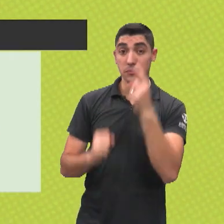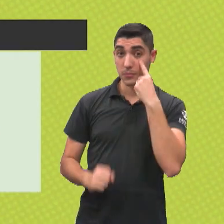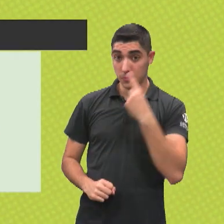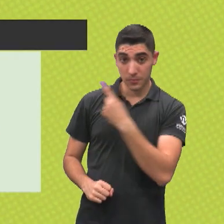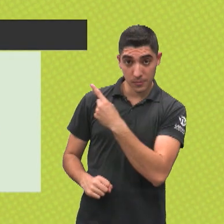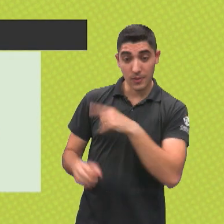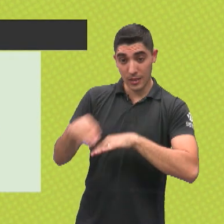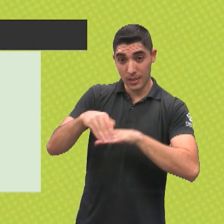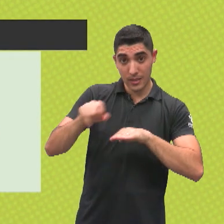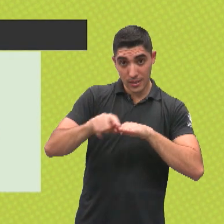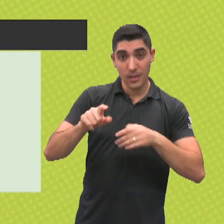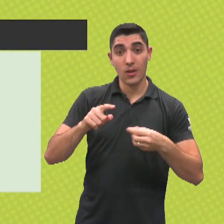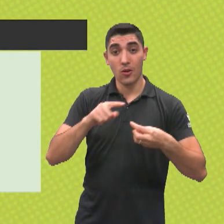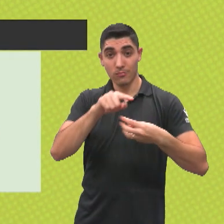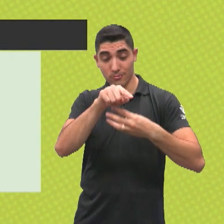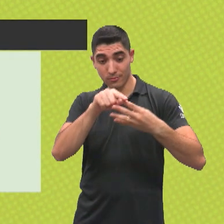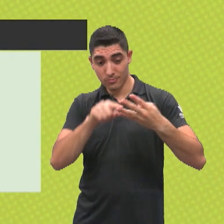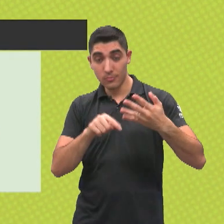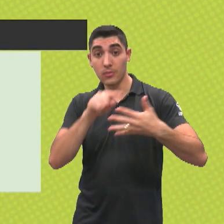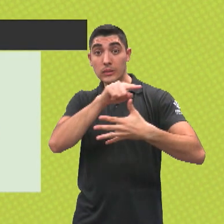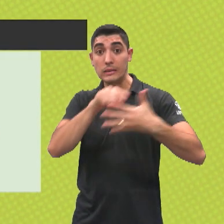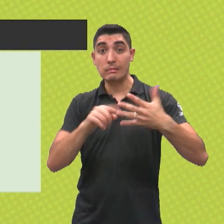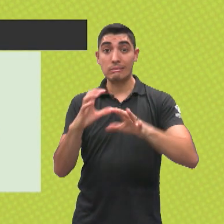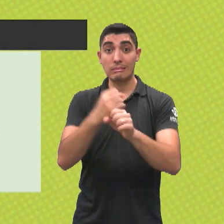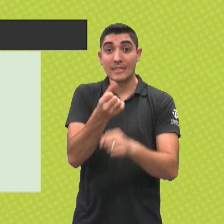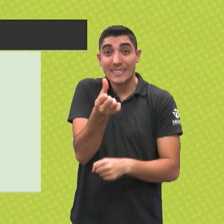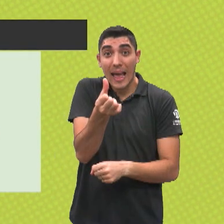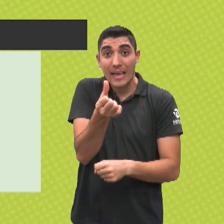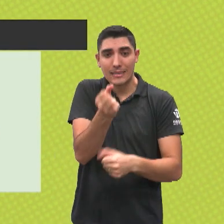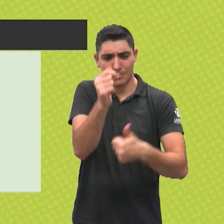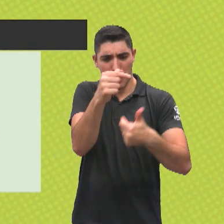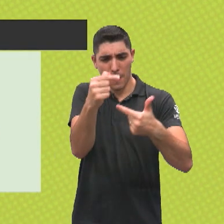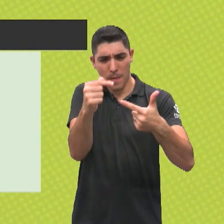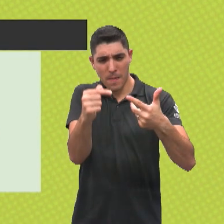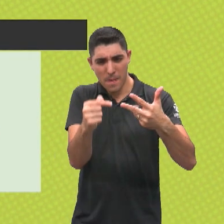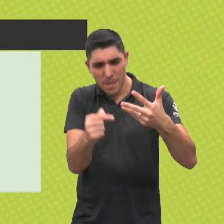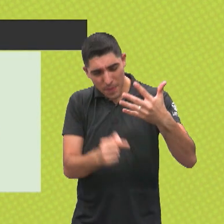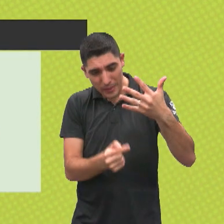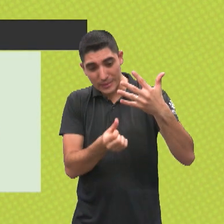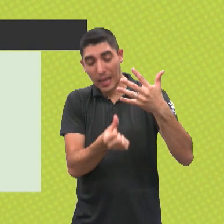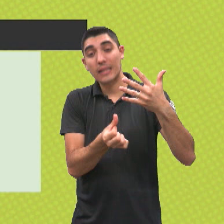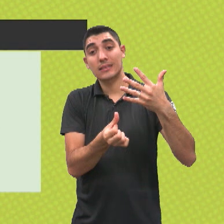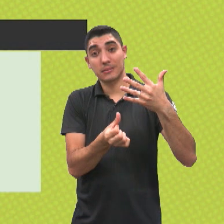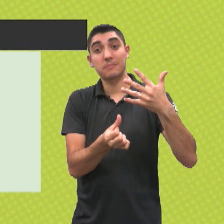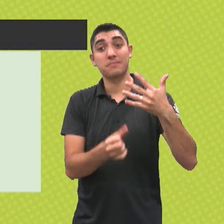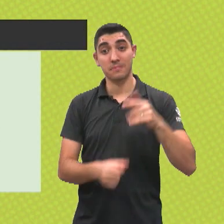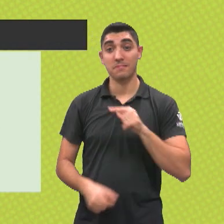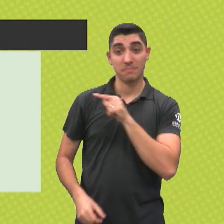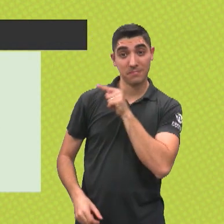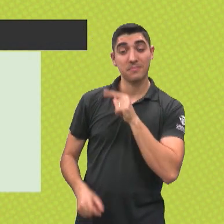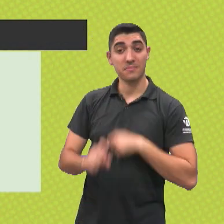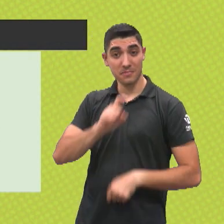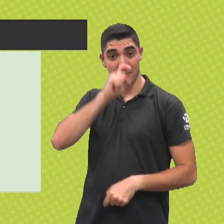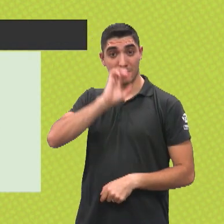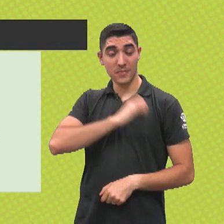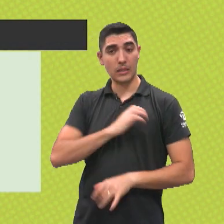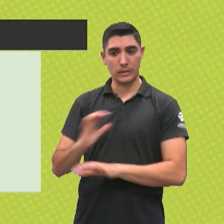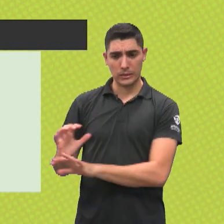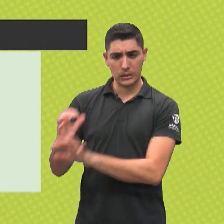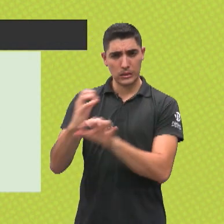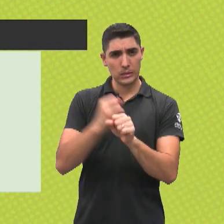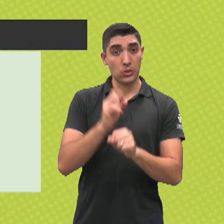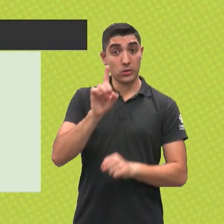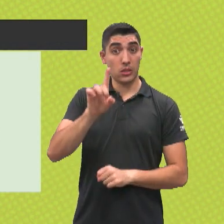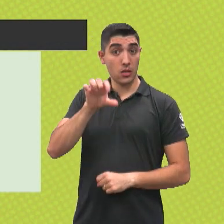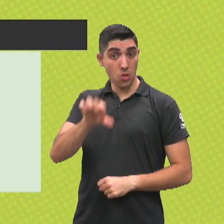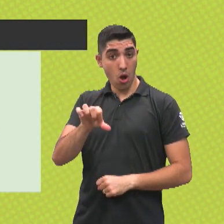atacantes, 1, 2, 3, 4, 5, 6. 6 atacantes tem a equipe do São José, totalizando 19, e eu falei que